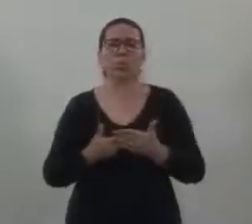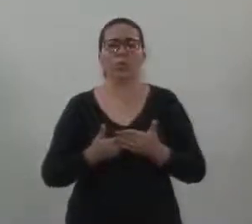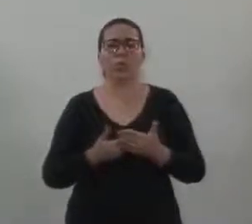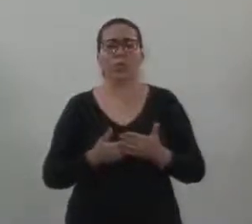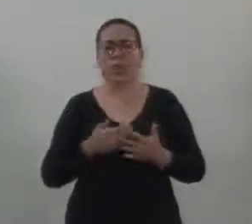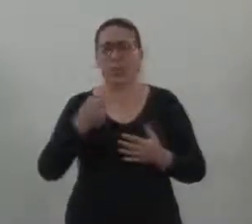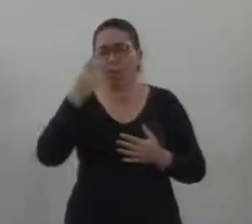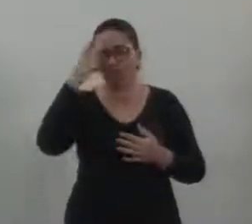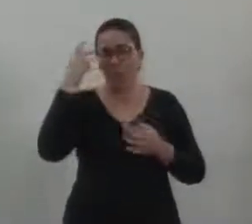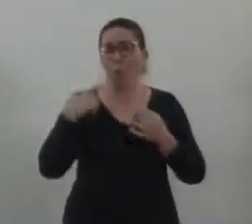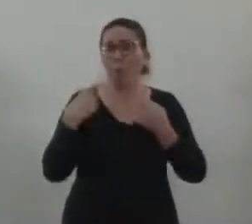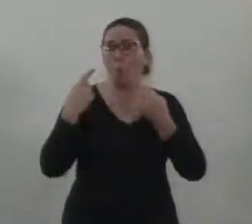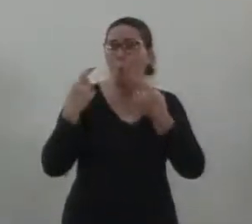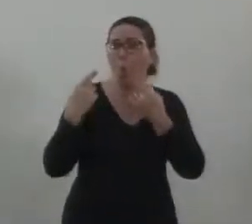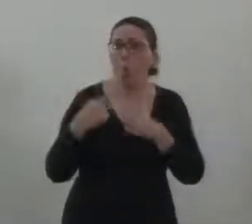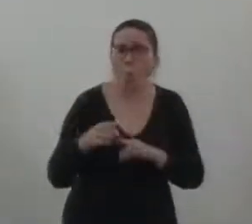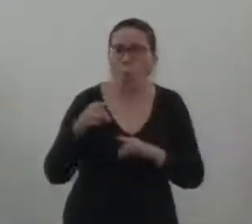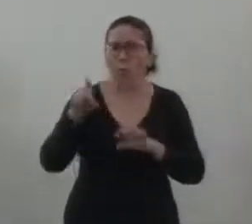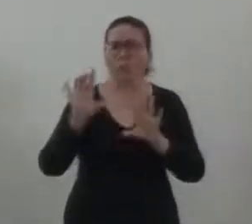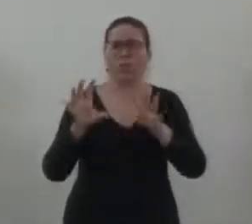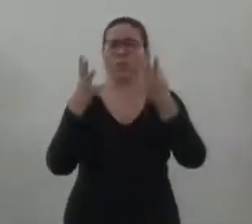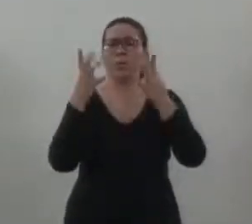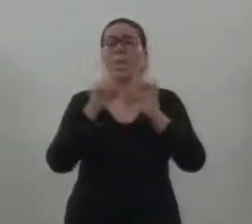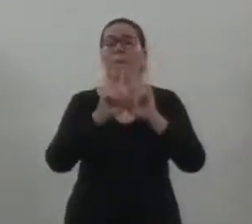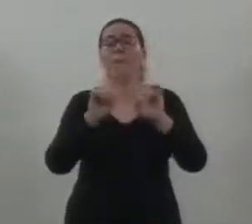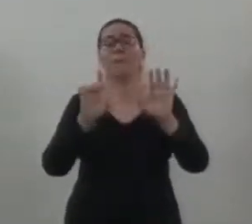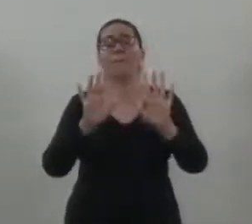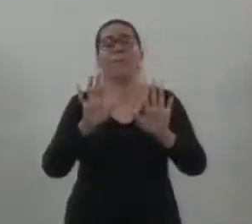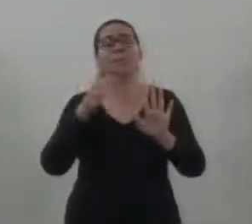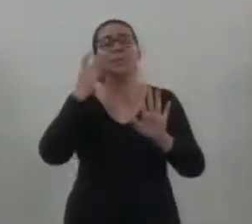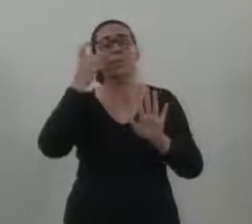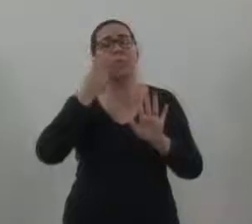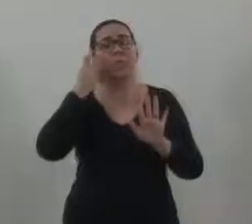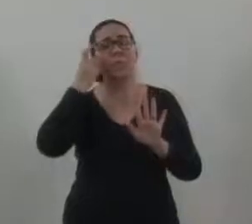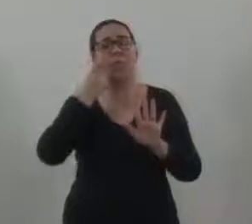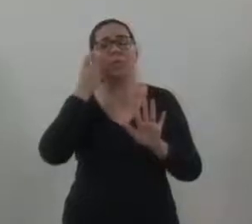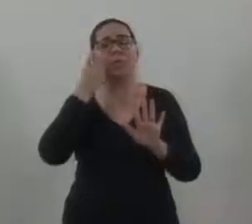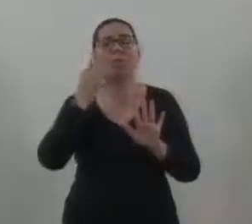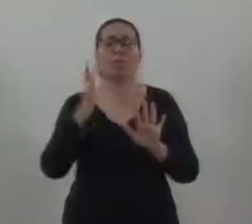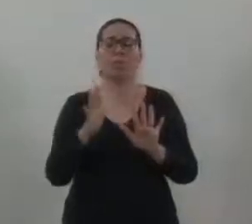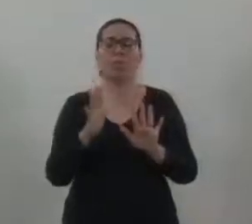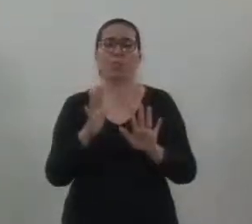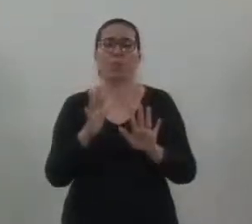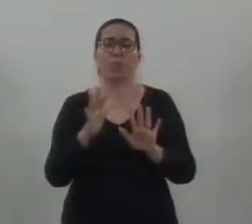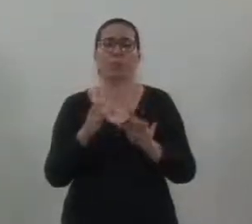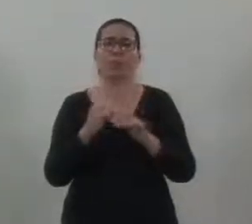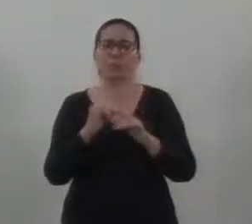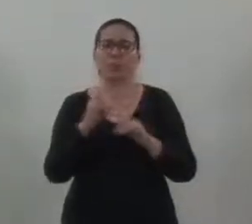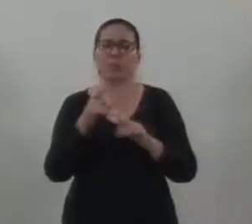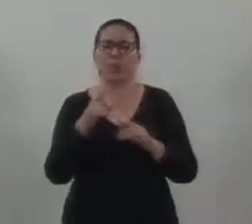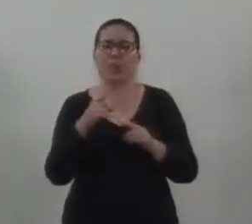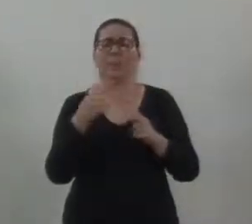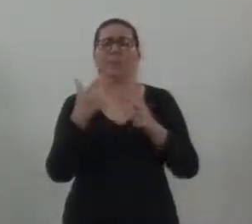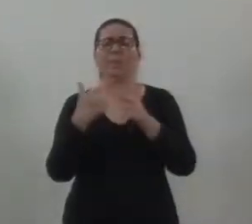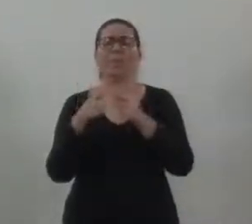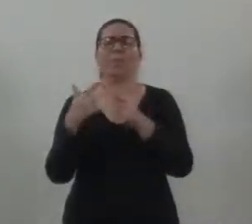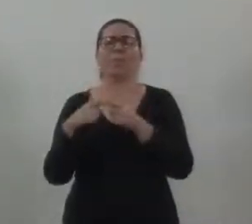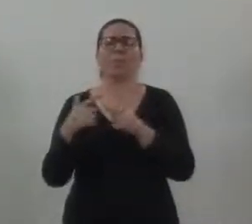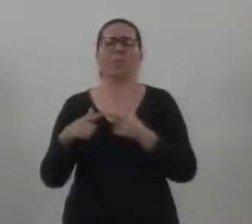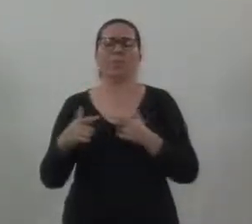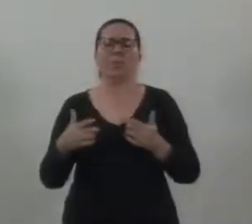é contra o FESTEVI, mas é uma preocupação para que o FESTEVI não vire, de repente, um problema para a cidade, não